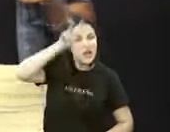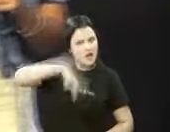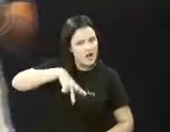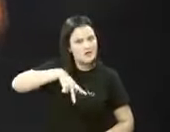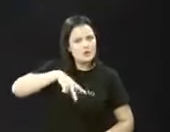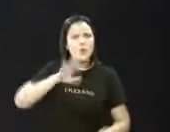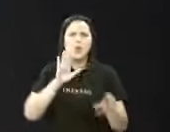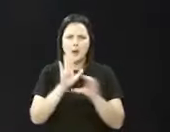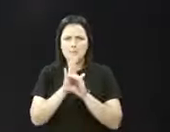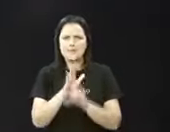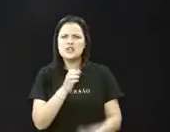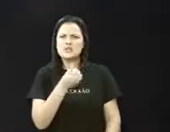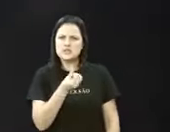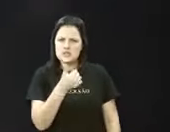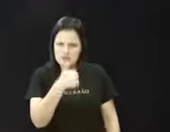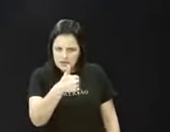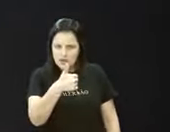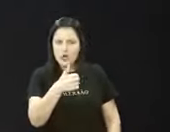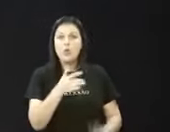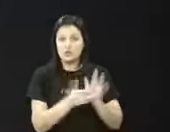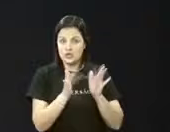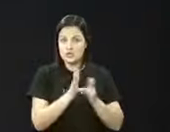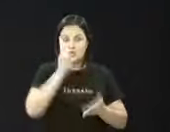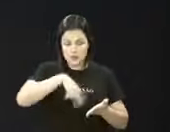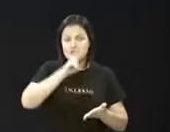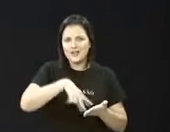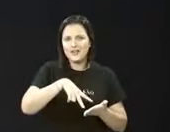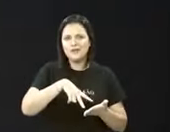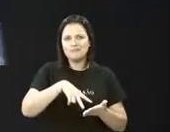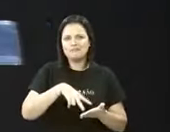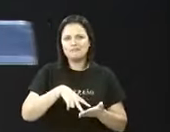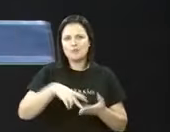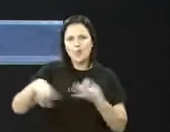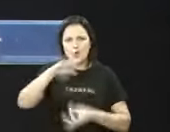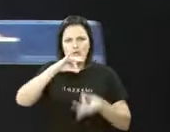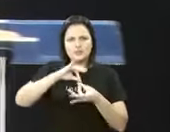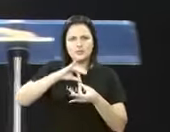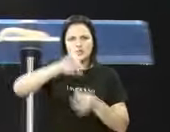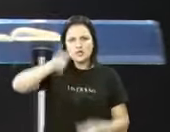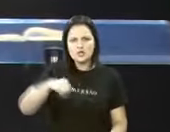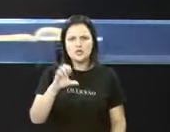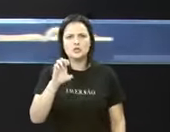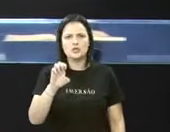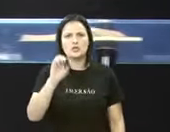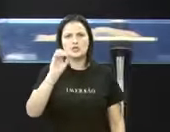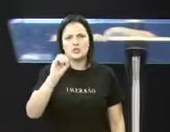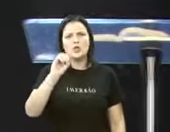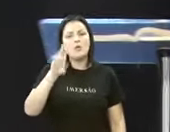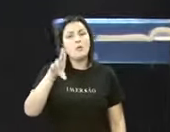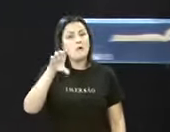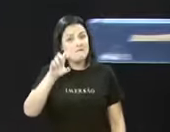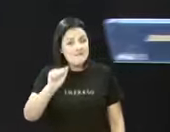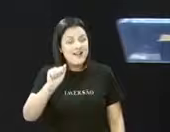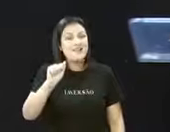número 61, o Espírito do Senhor Jeová está sobre mim, porque ele me ungiu. A boca que se abriu primeiro através da revelação de Deus